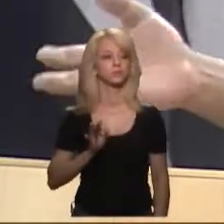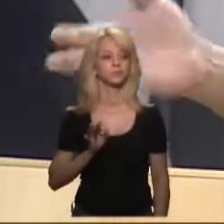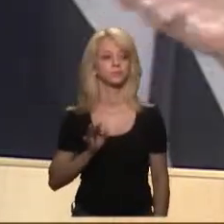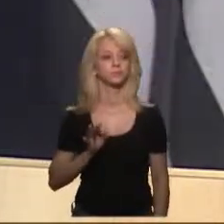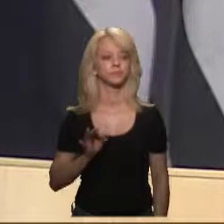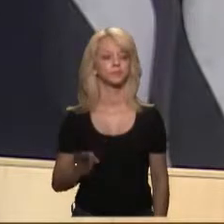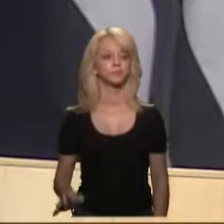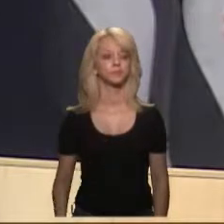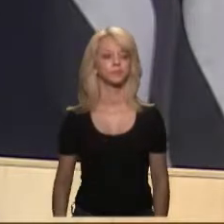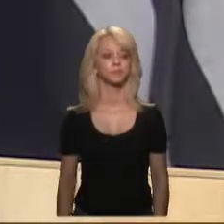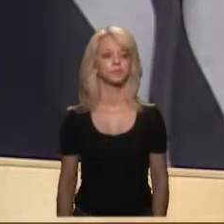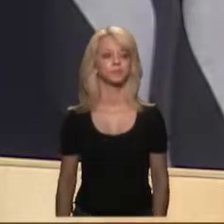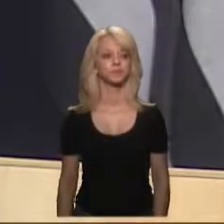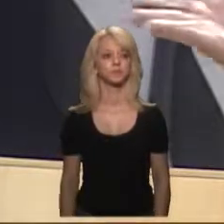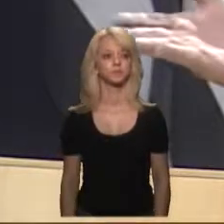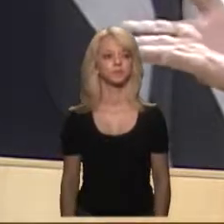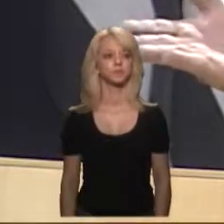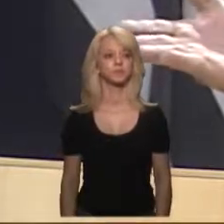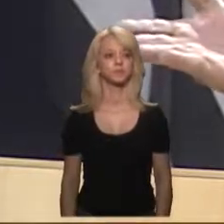invertendo